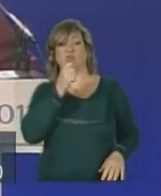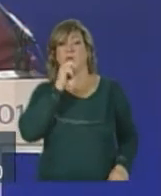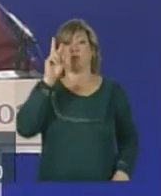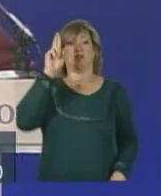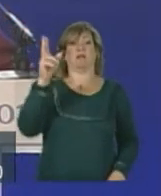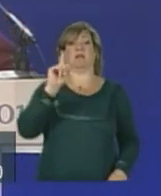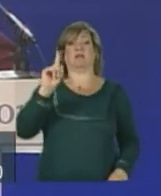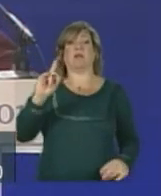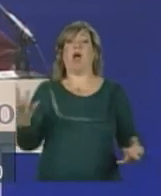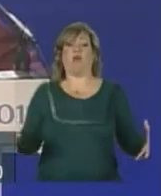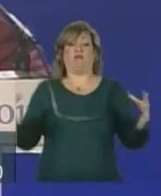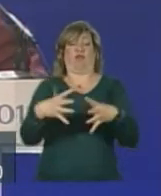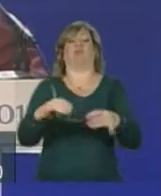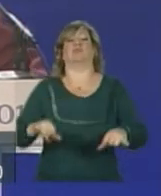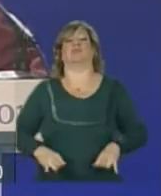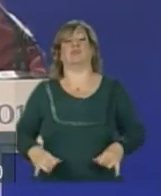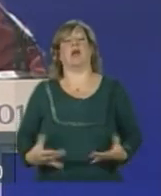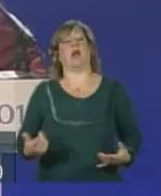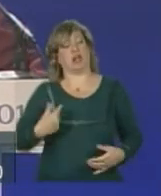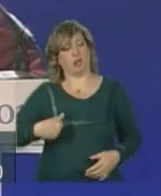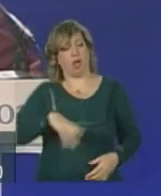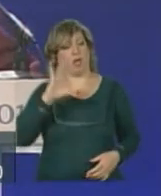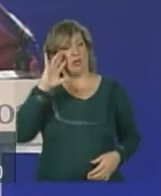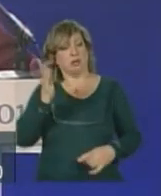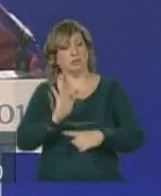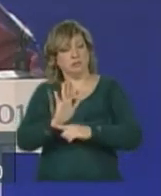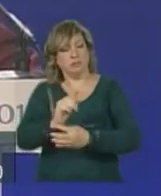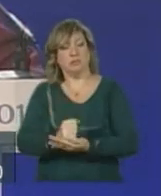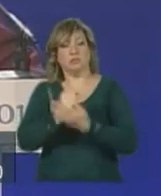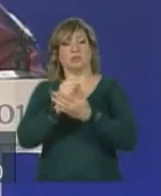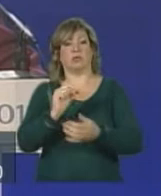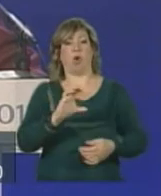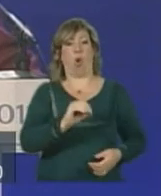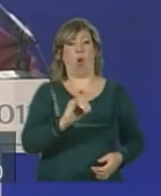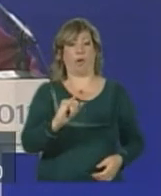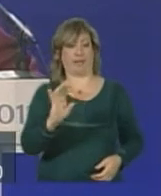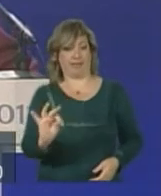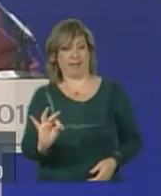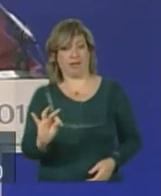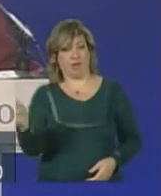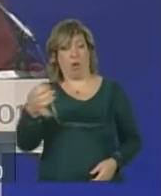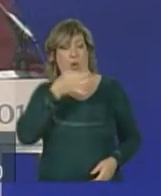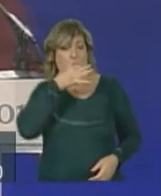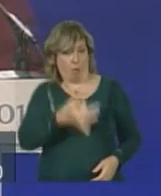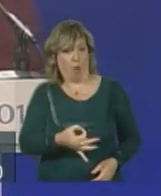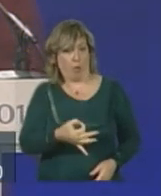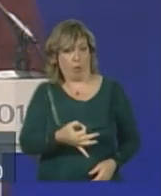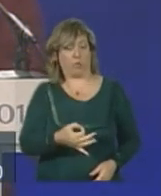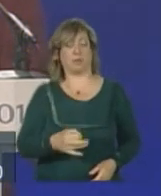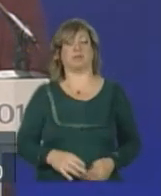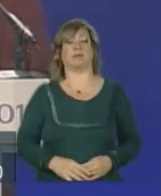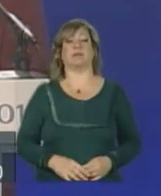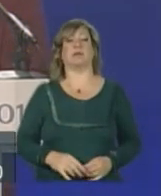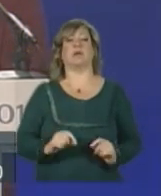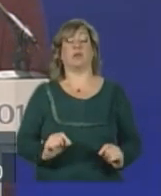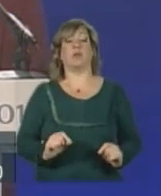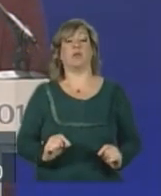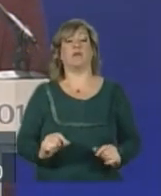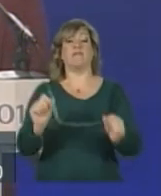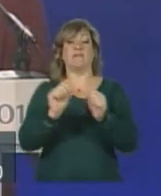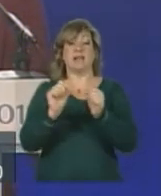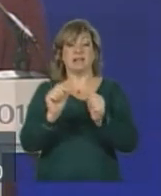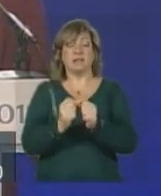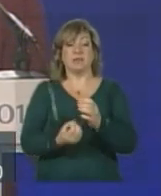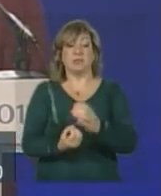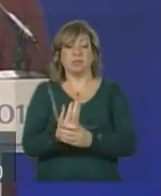sobre ela, e nós apoiamos a proposta da OIT, da Organização Internacional do Trabalho, de criação